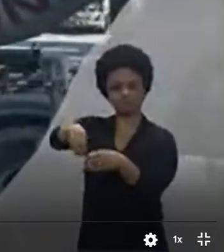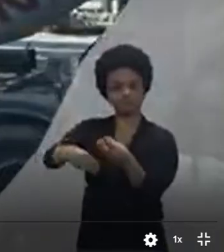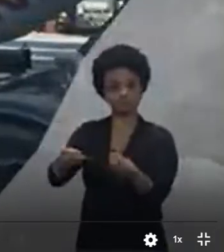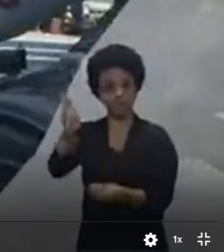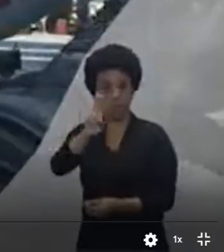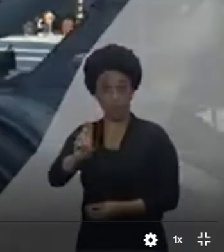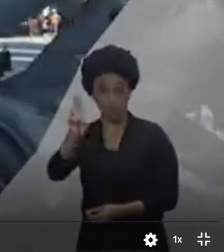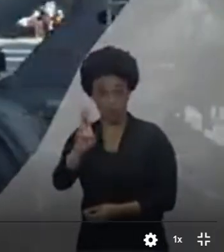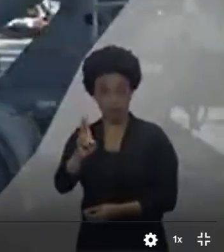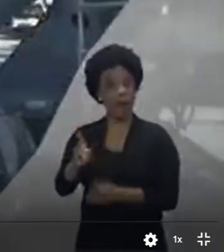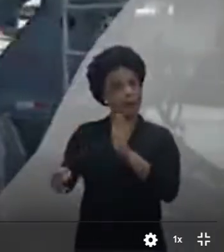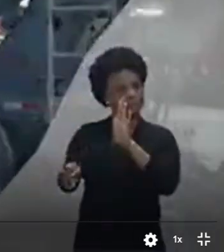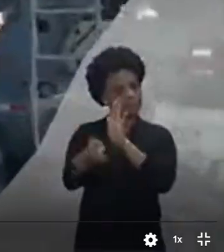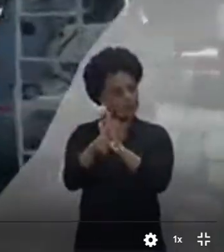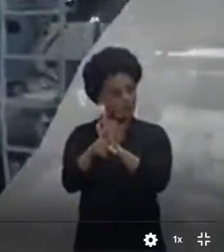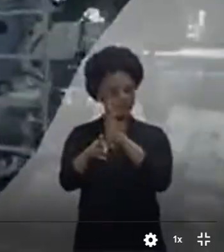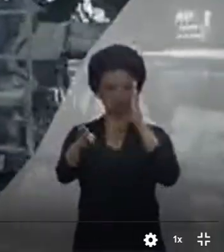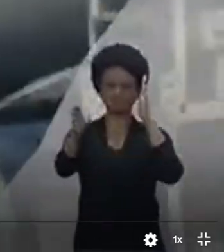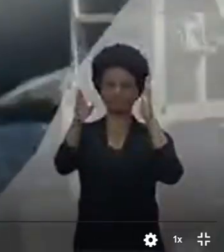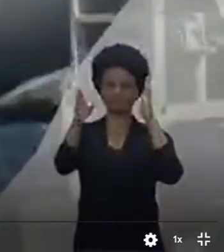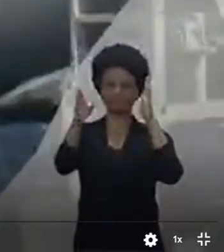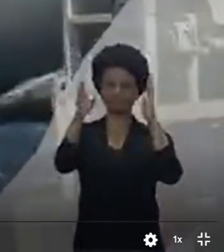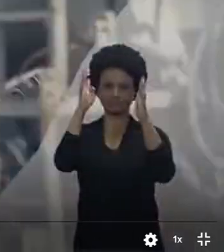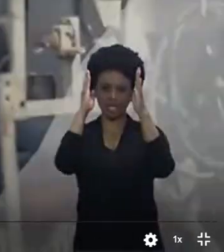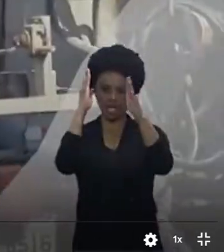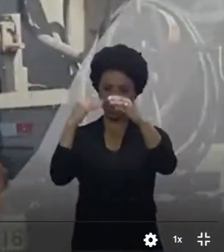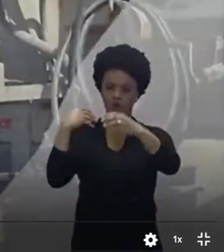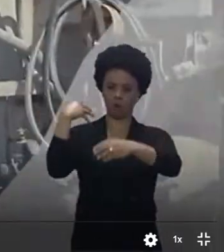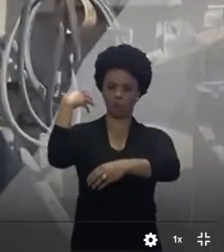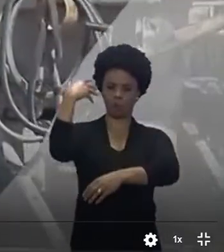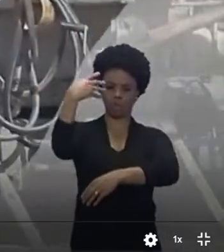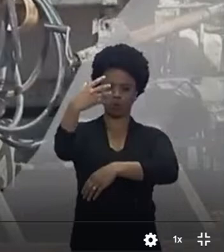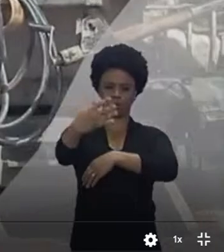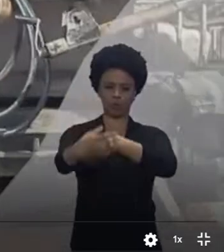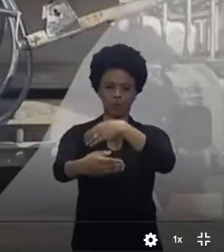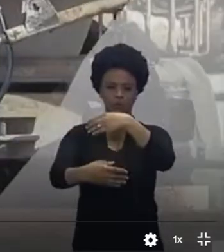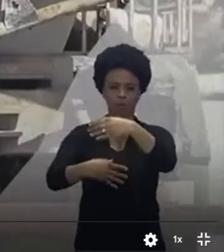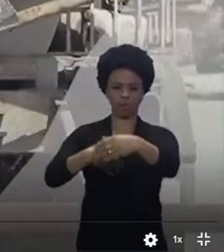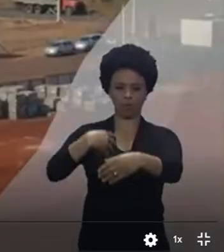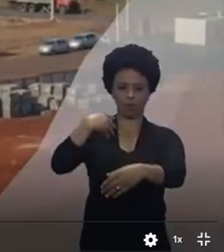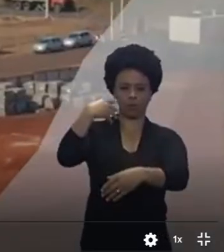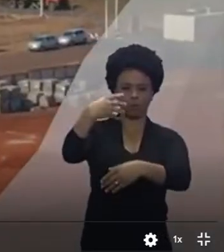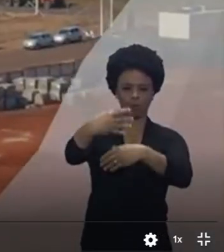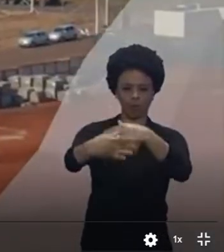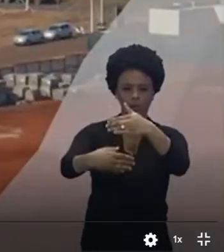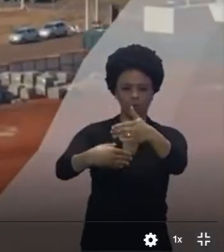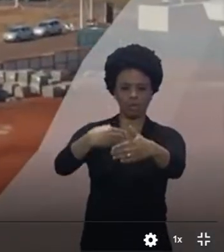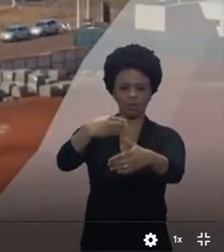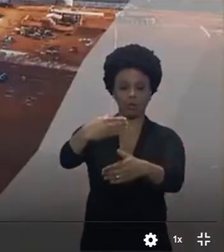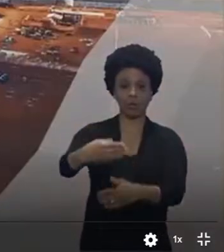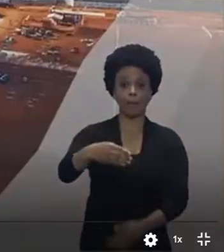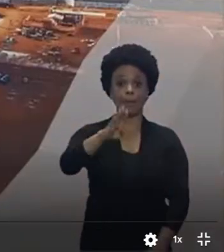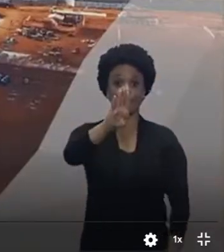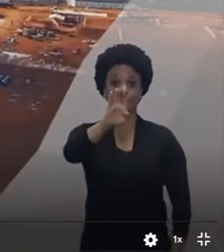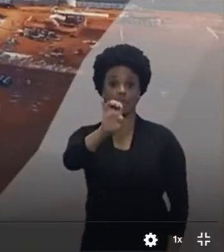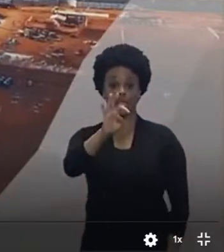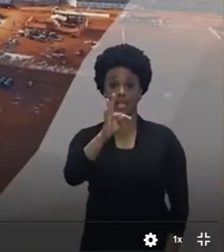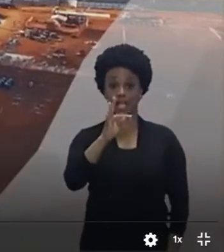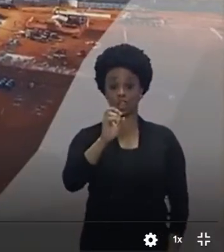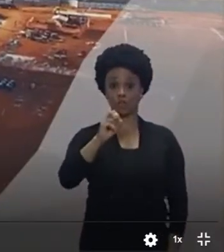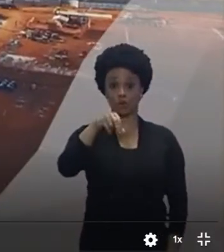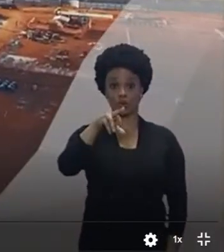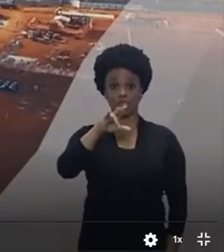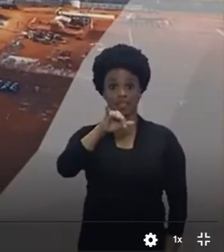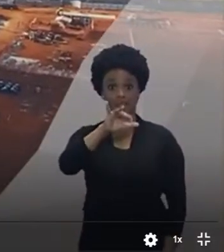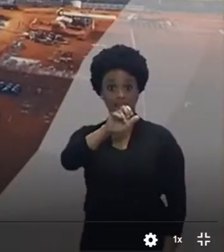Durante o transporte, os agregados são misturados dentro da betoneira desde a saída da usina até a obra. Esse